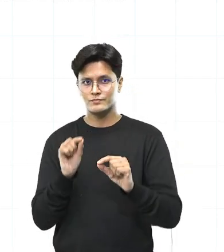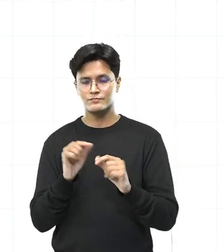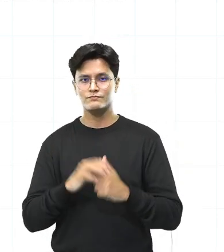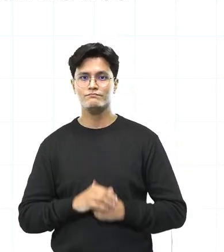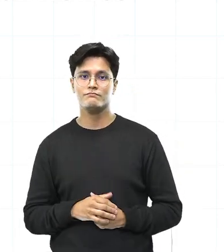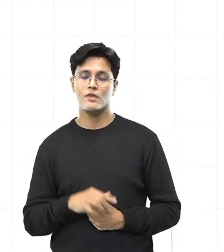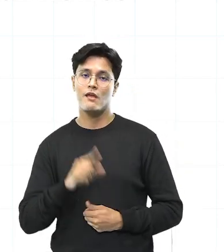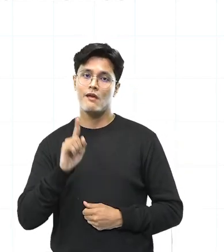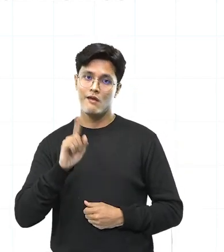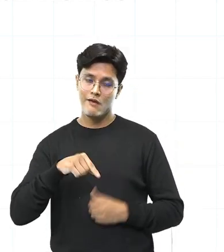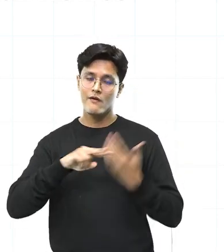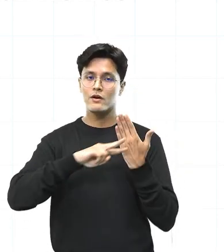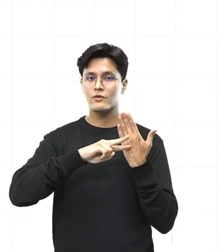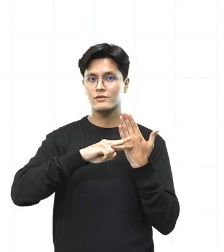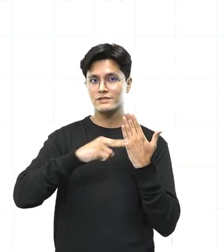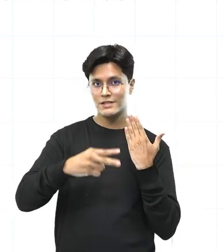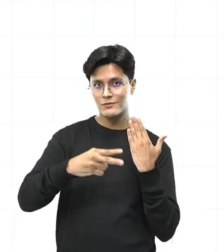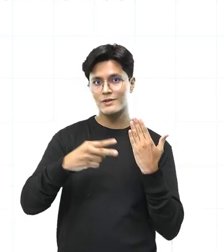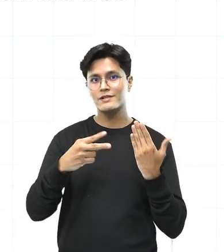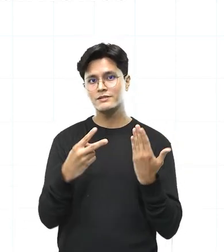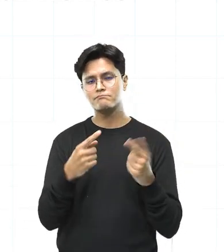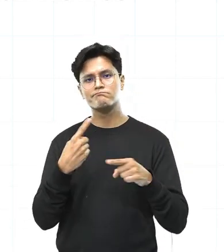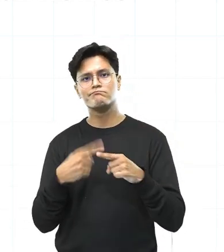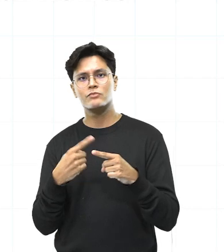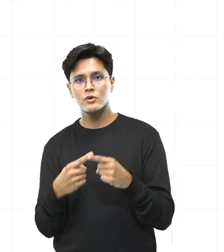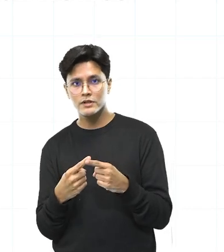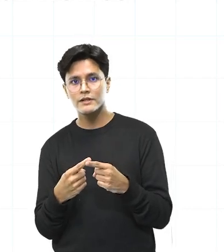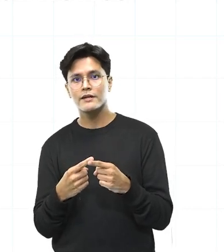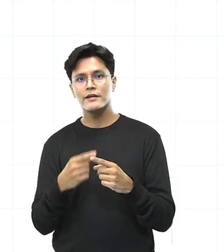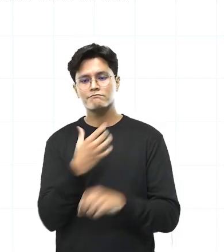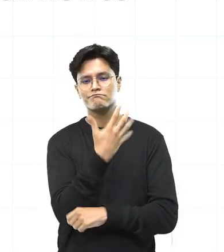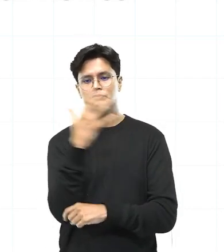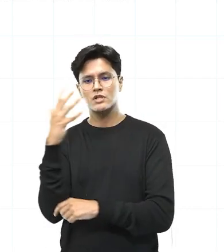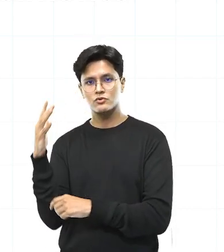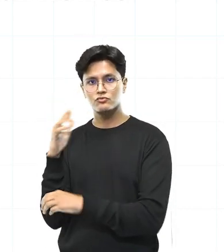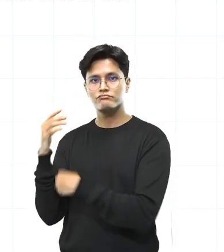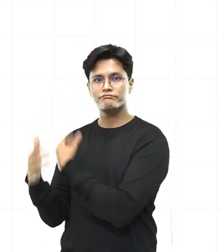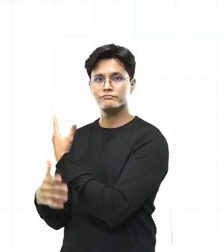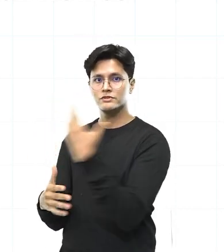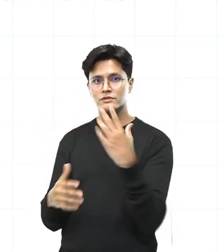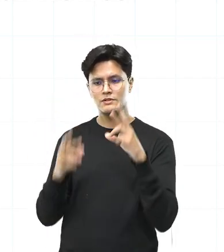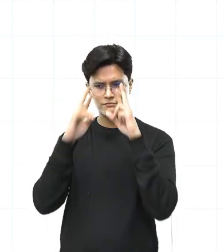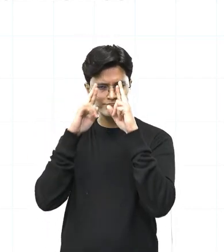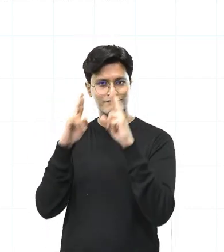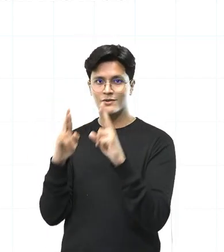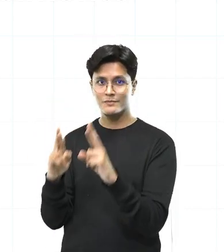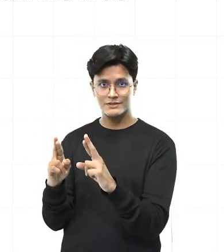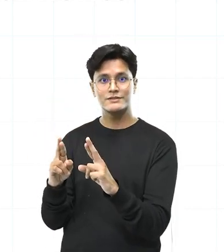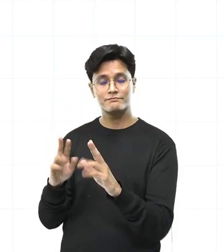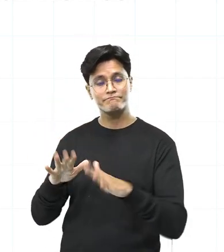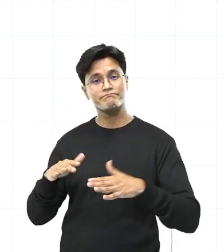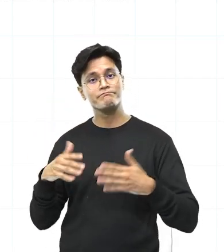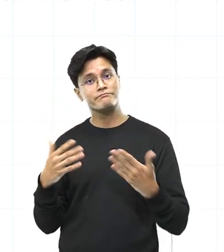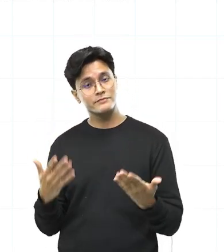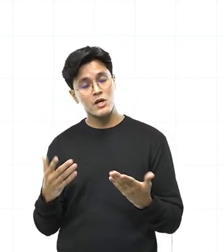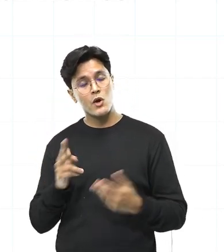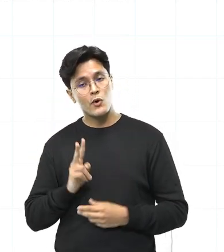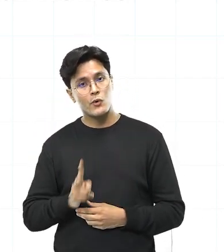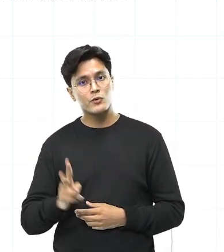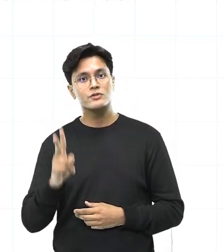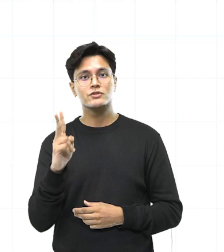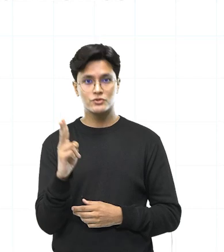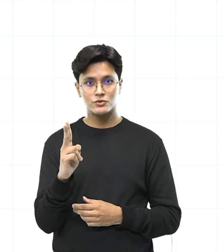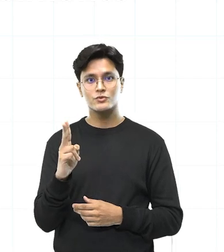preço que pagamos por desrespeitar a natureza e ainda continuamos ignorando